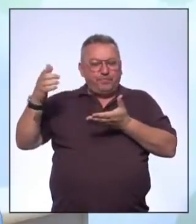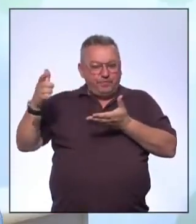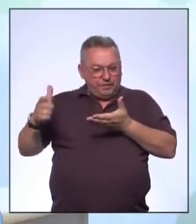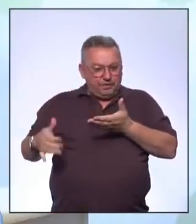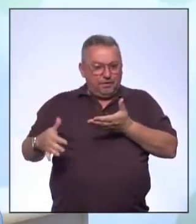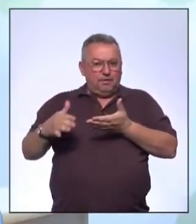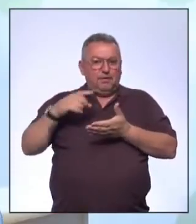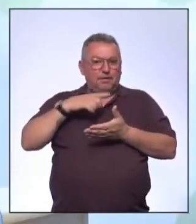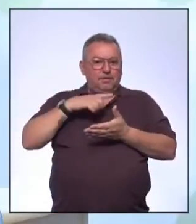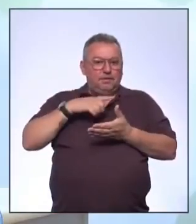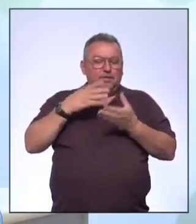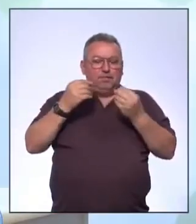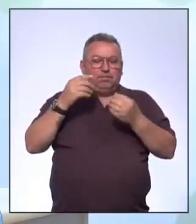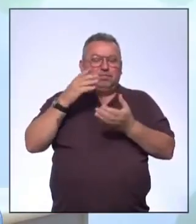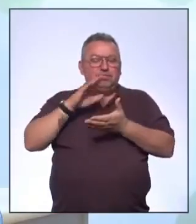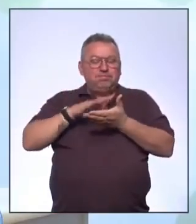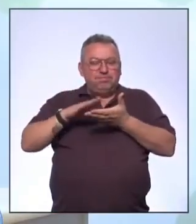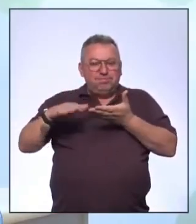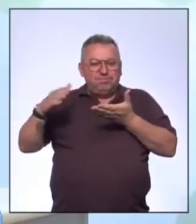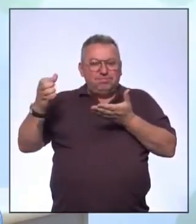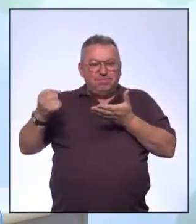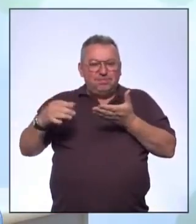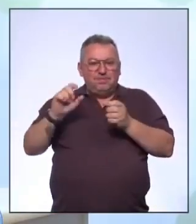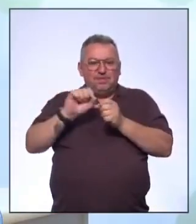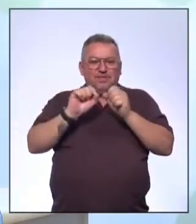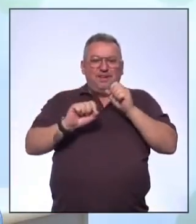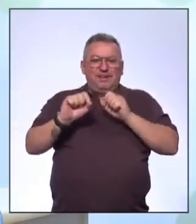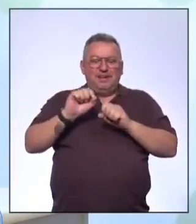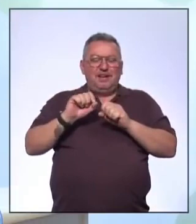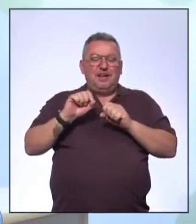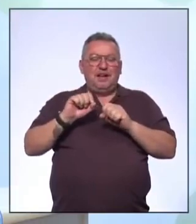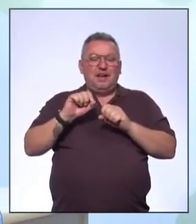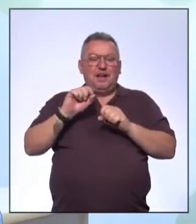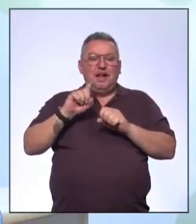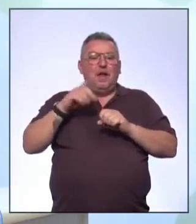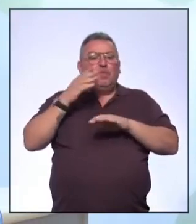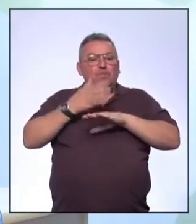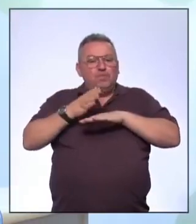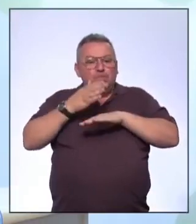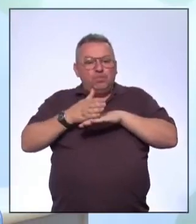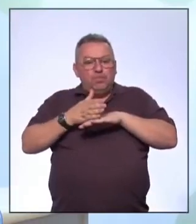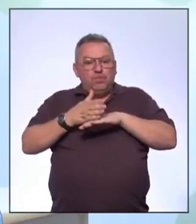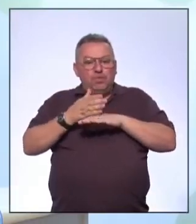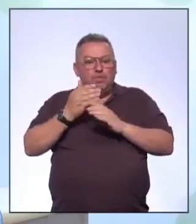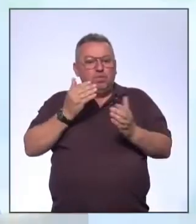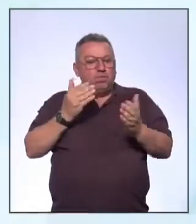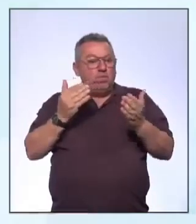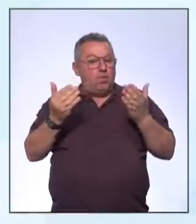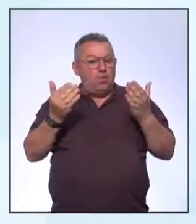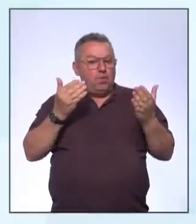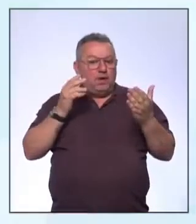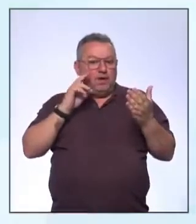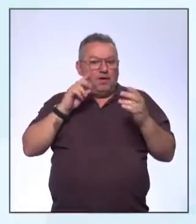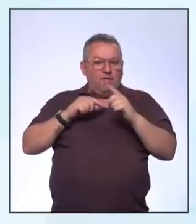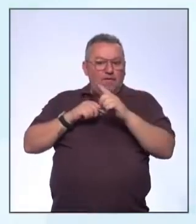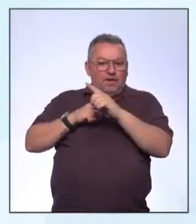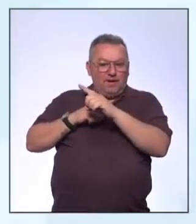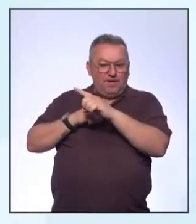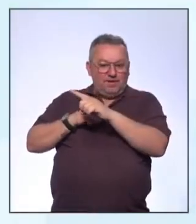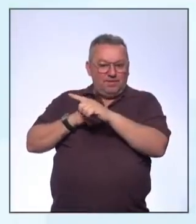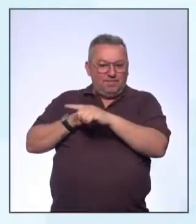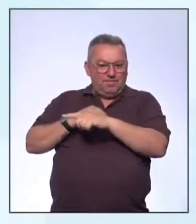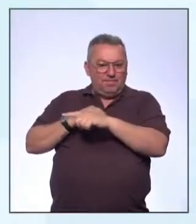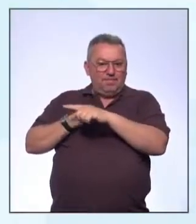atividade. Nós temos bastante atividade para fazer. Essa atividade é uma atividade de comparação na tela.